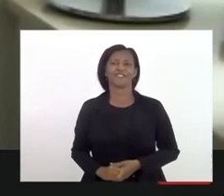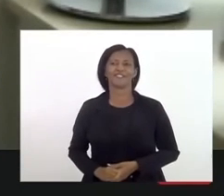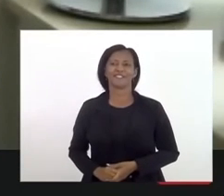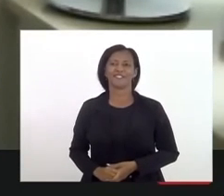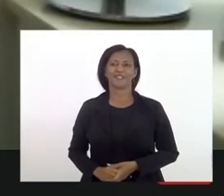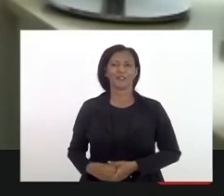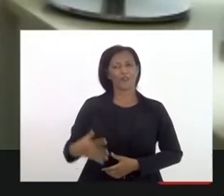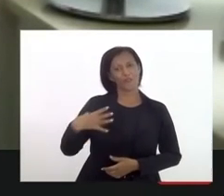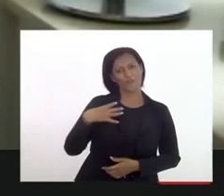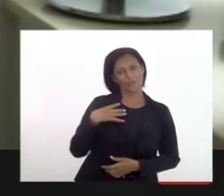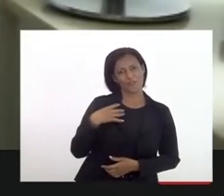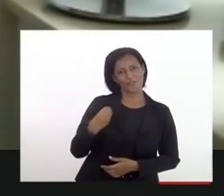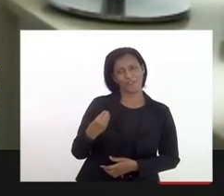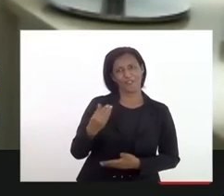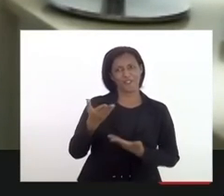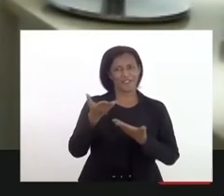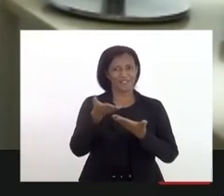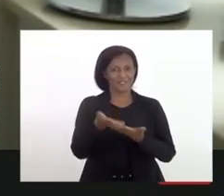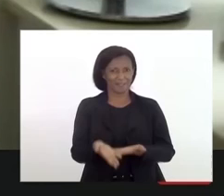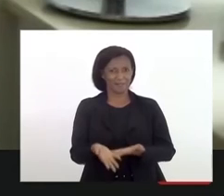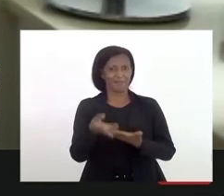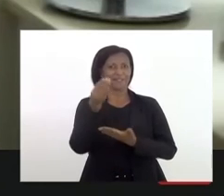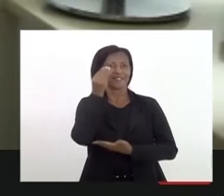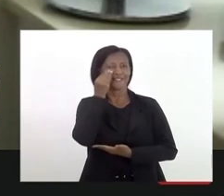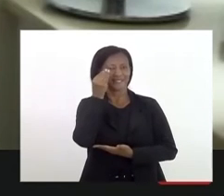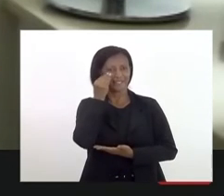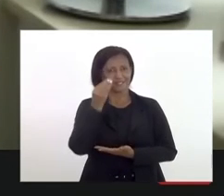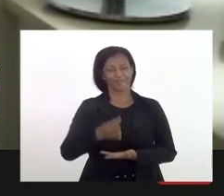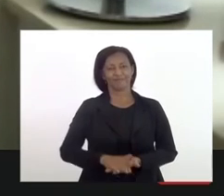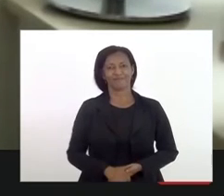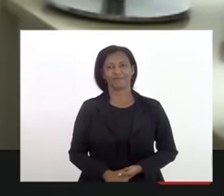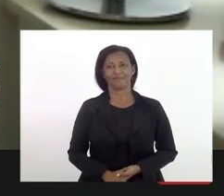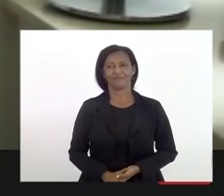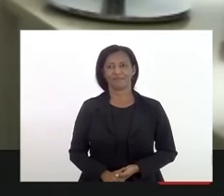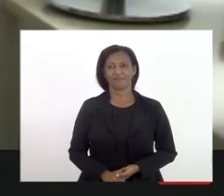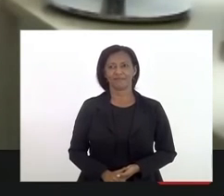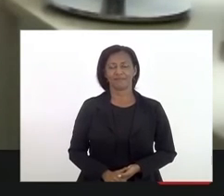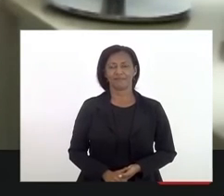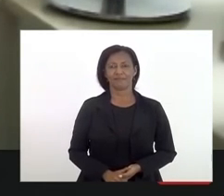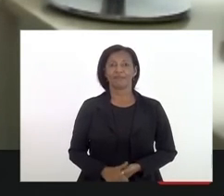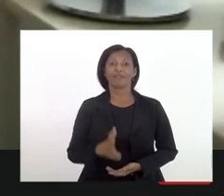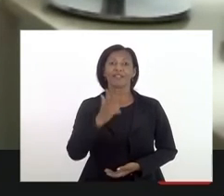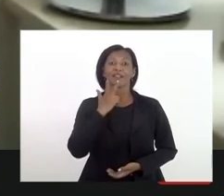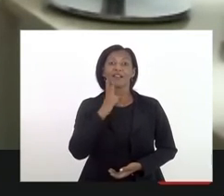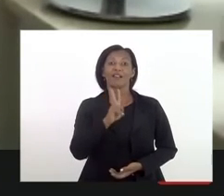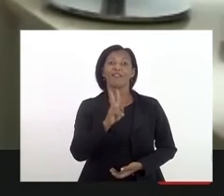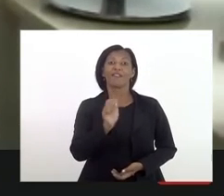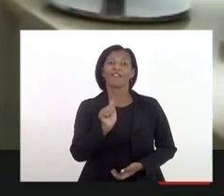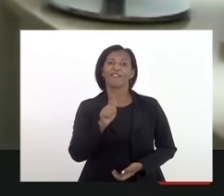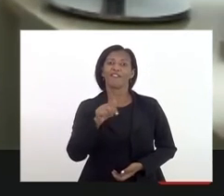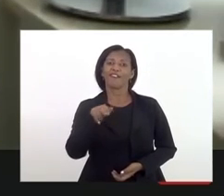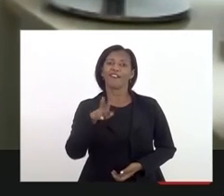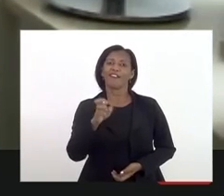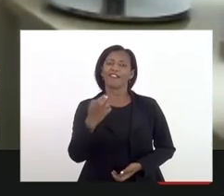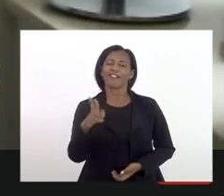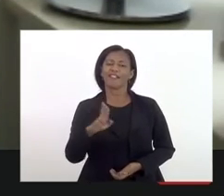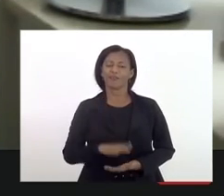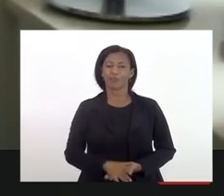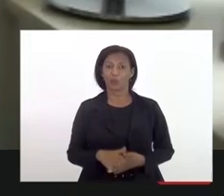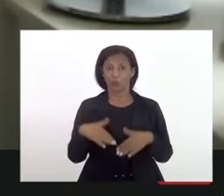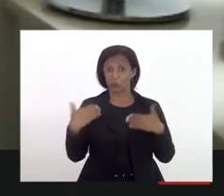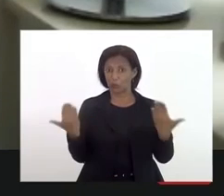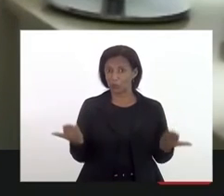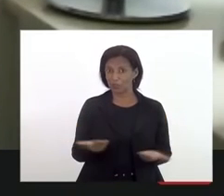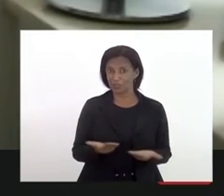cujo filho está aqui também nos assistindo. Dizer ao Wagner Witter que